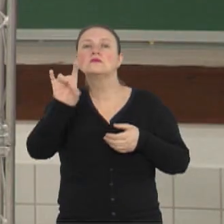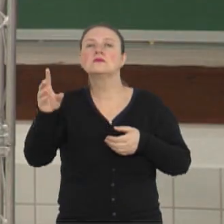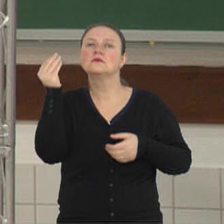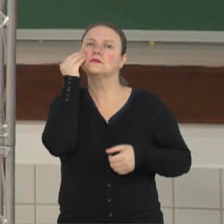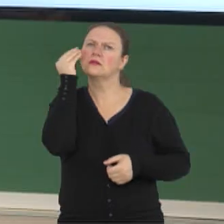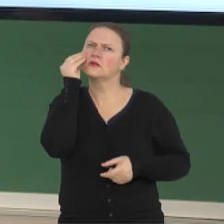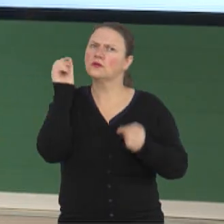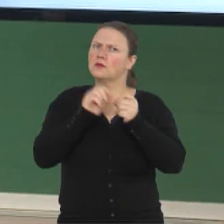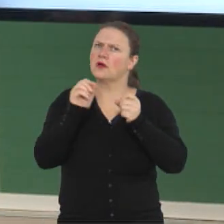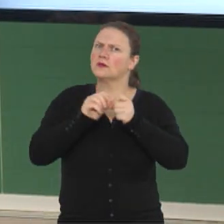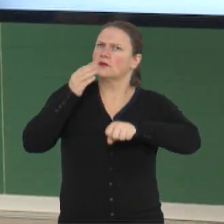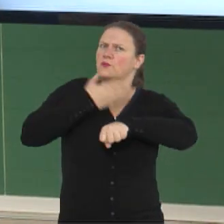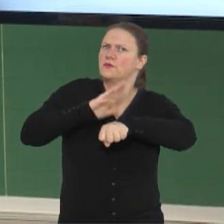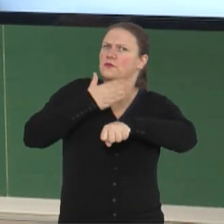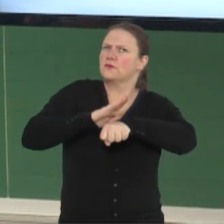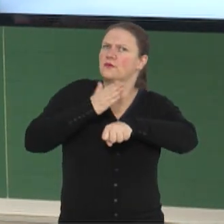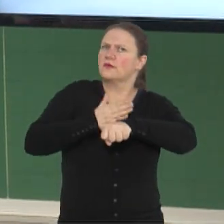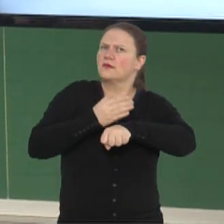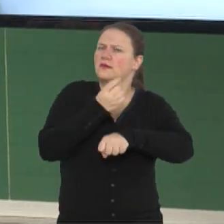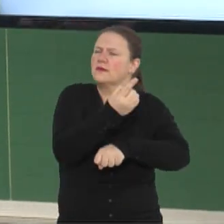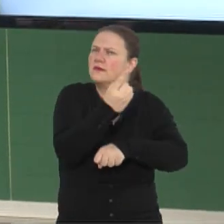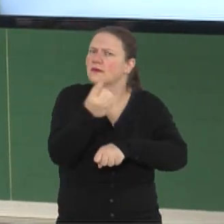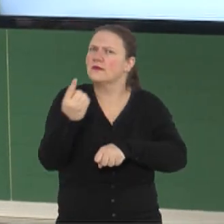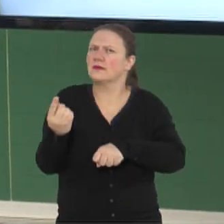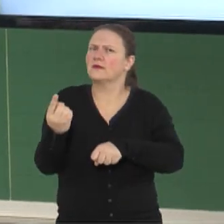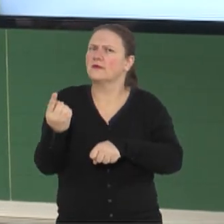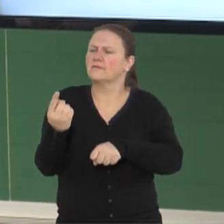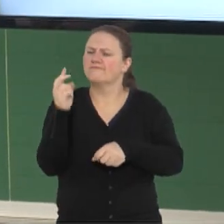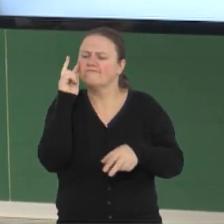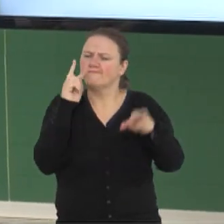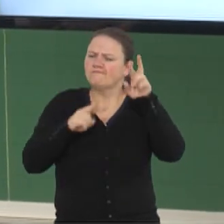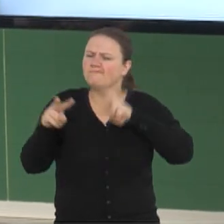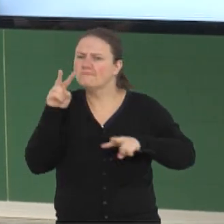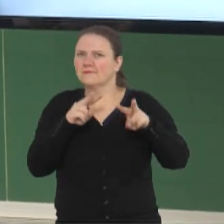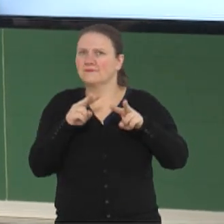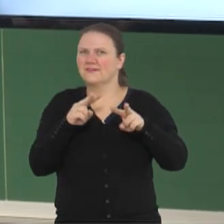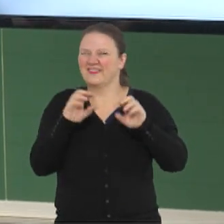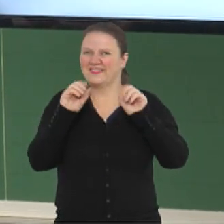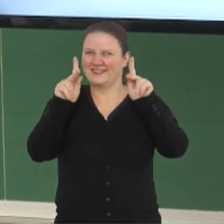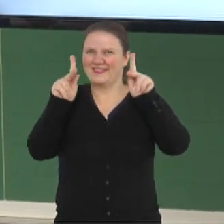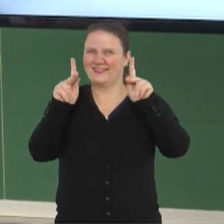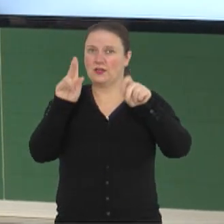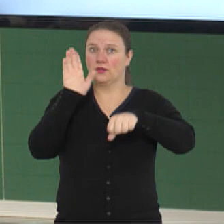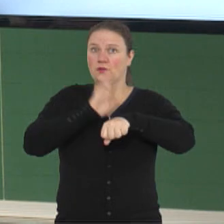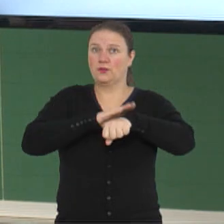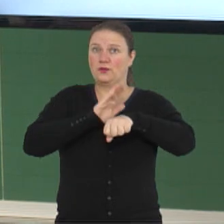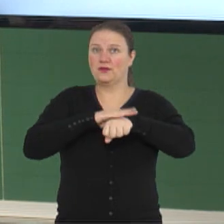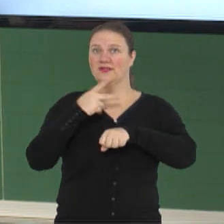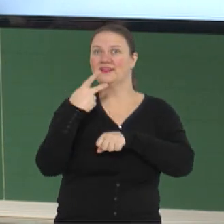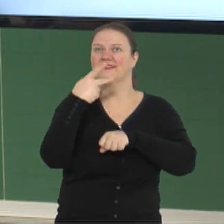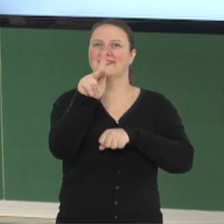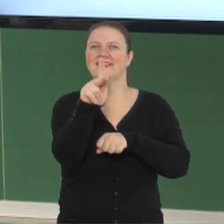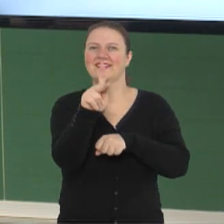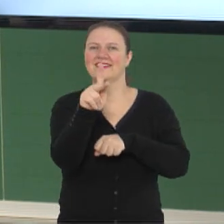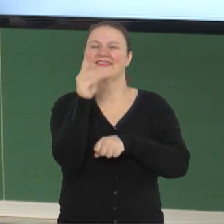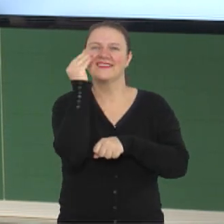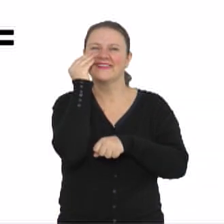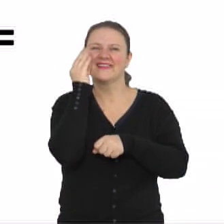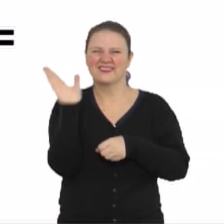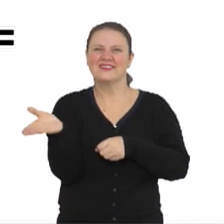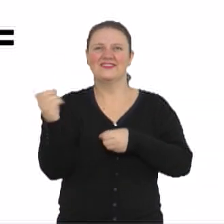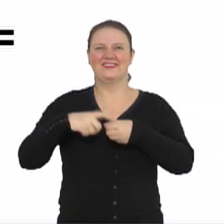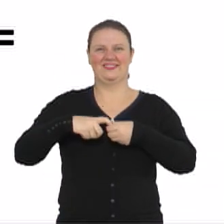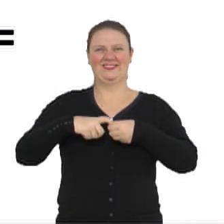tentando, você resolvendo, você calculando, ok? Vamos lá. O tempo agora é seu. Tenta aí.